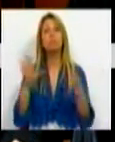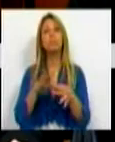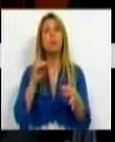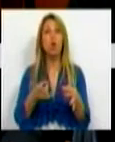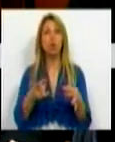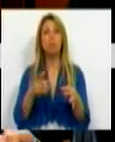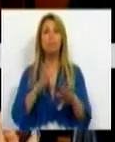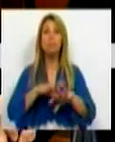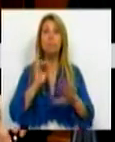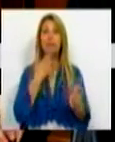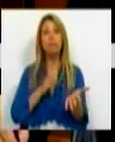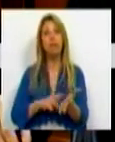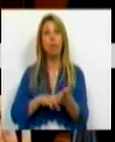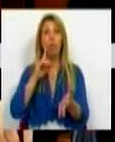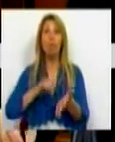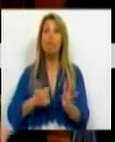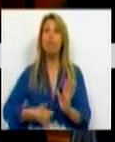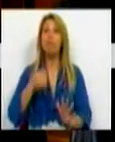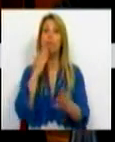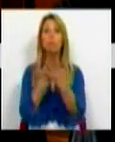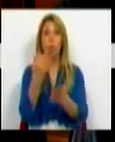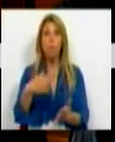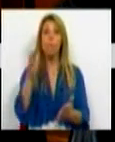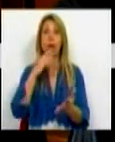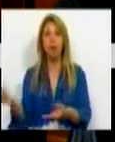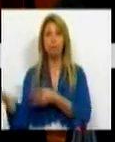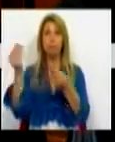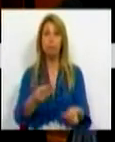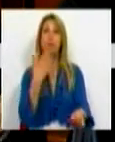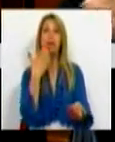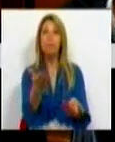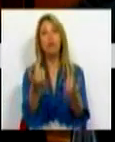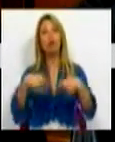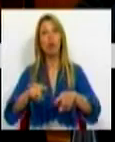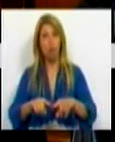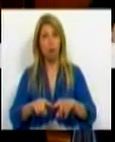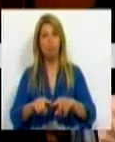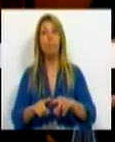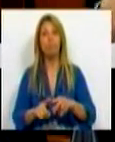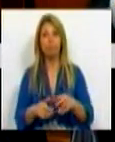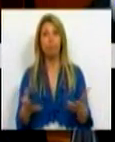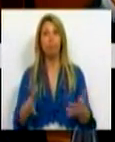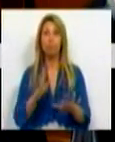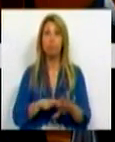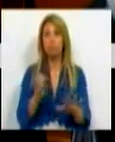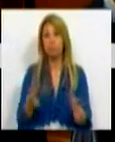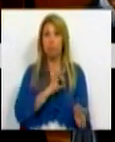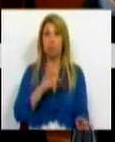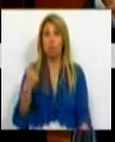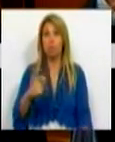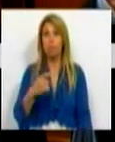o motivo fundamental que levou o Partido Socialista a apresentar este requerimento de audição. E tem a ver, como o Sr.